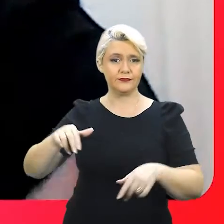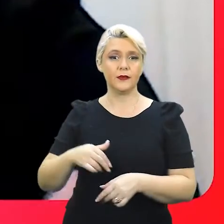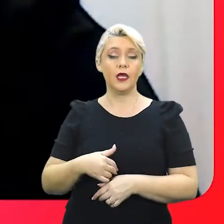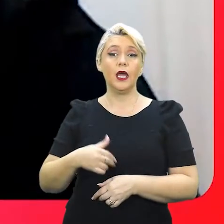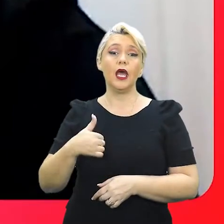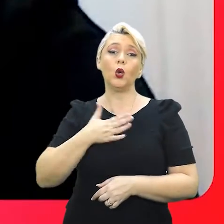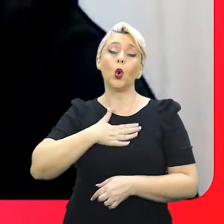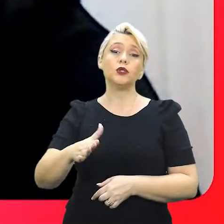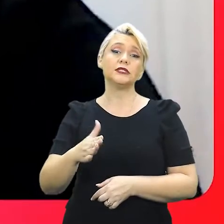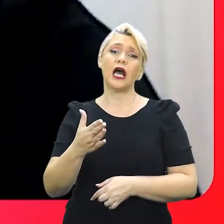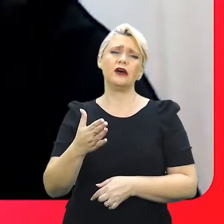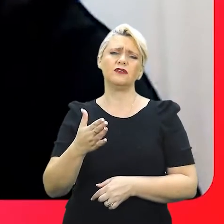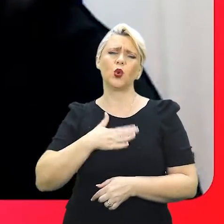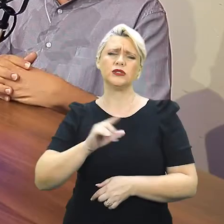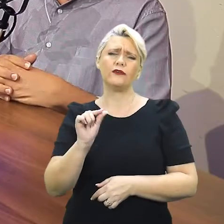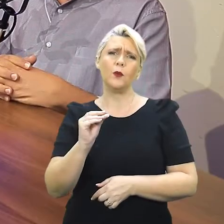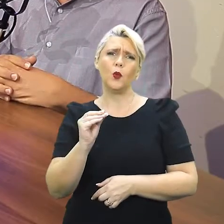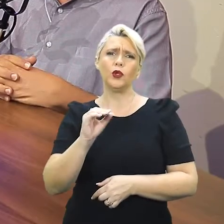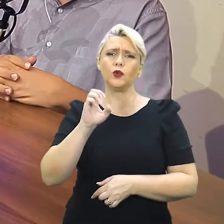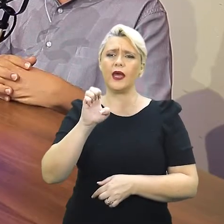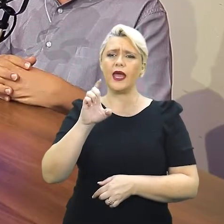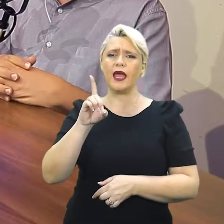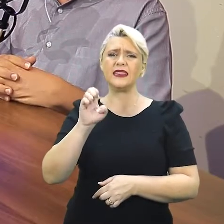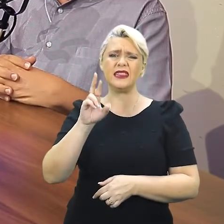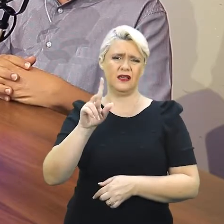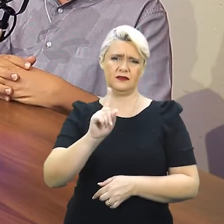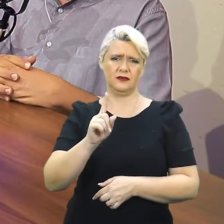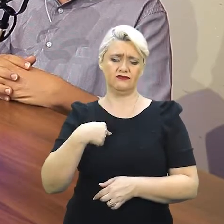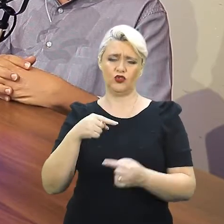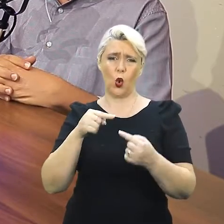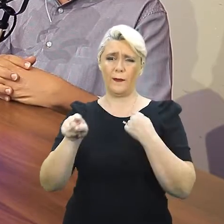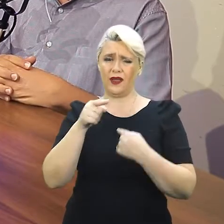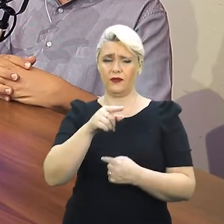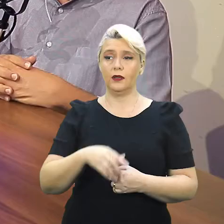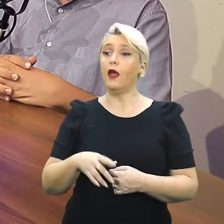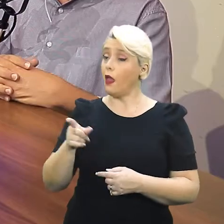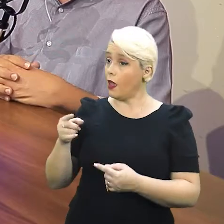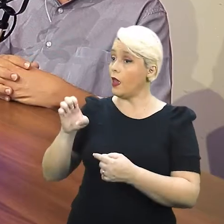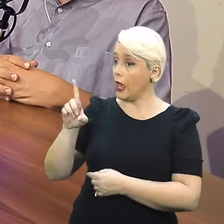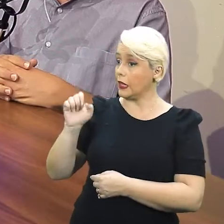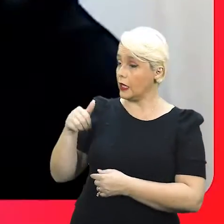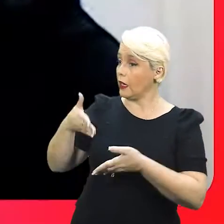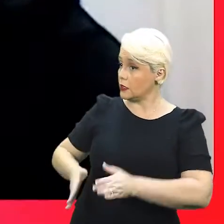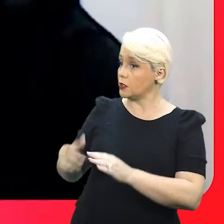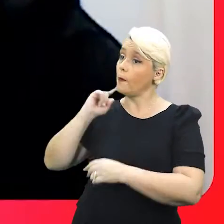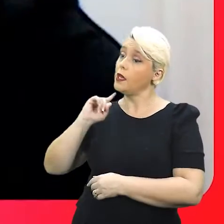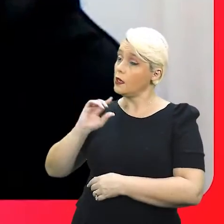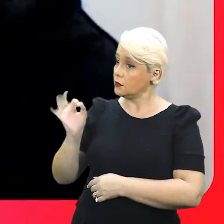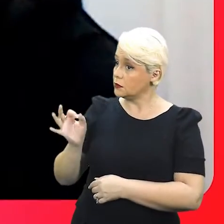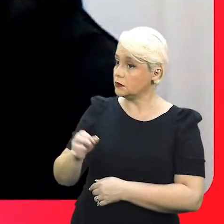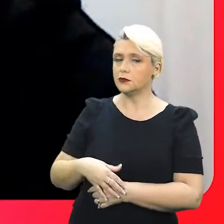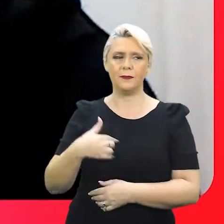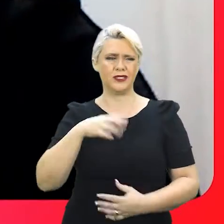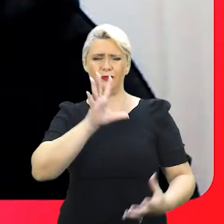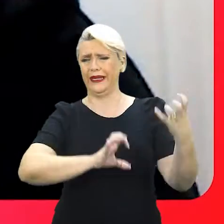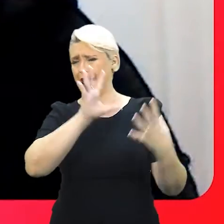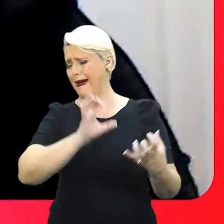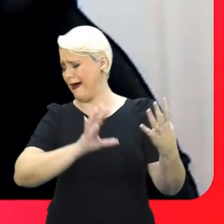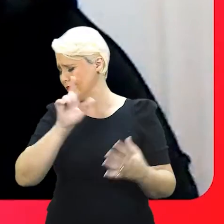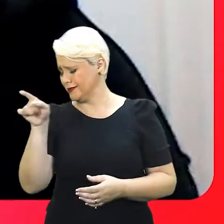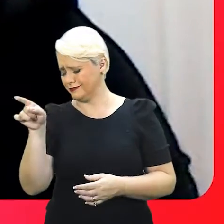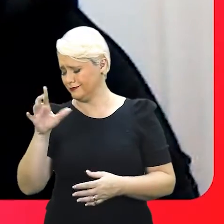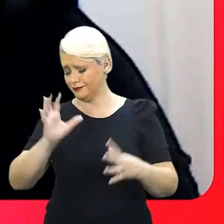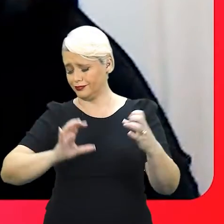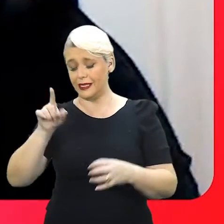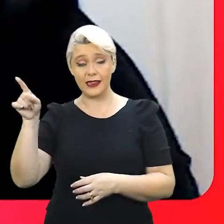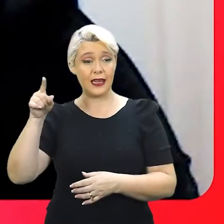não ia muito com a cara do Éder. A gente brigava muito, o Éder e eu. E o Éder era de Minas Gerais, né? Eu brigava muito com ele lá